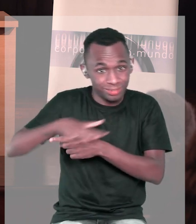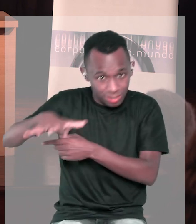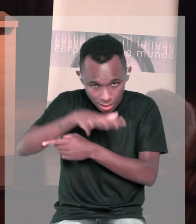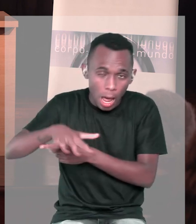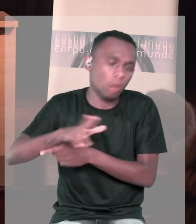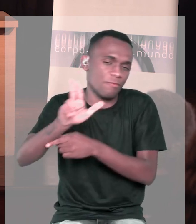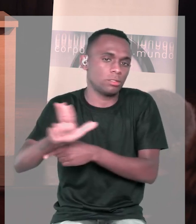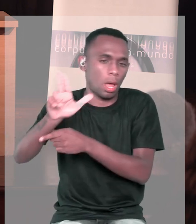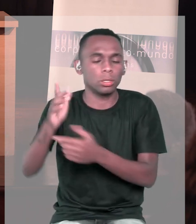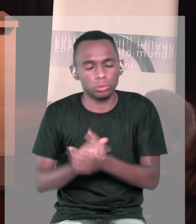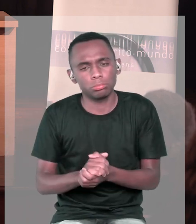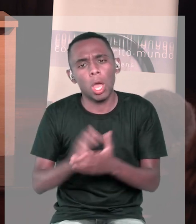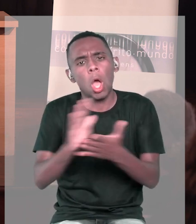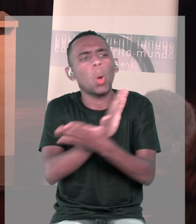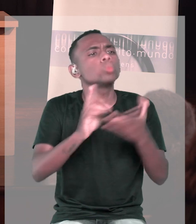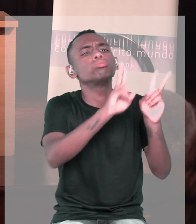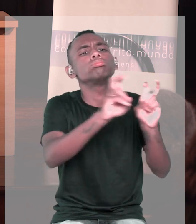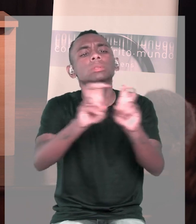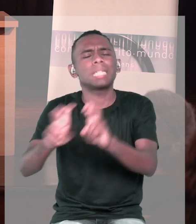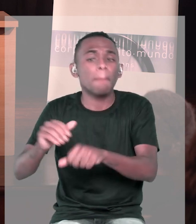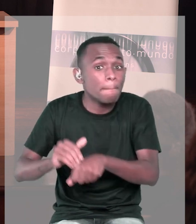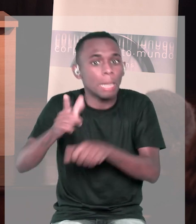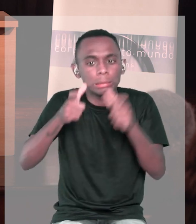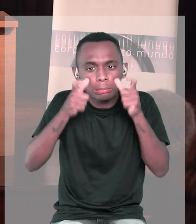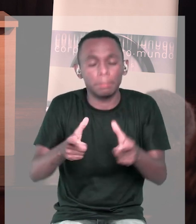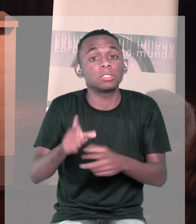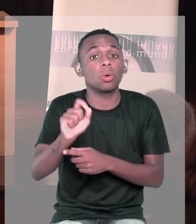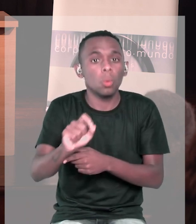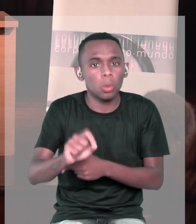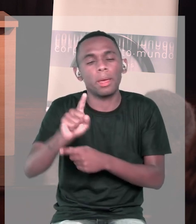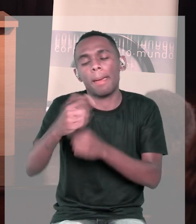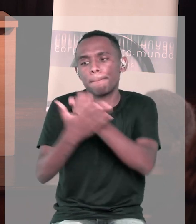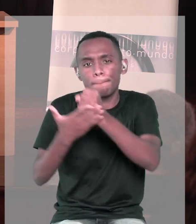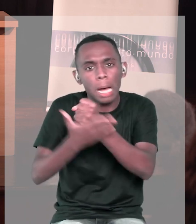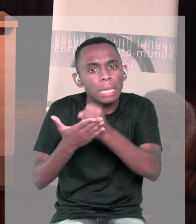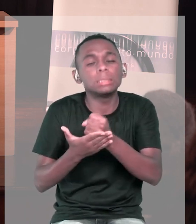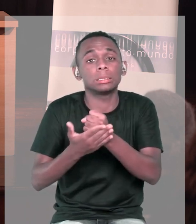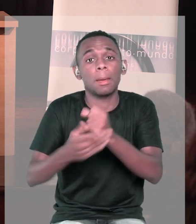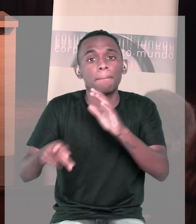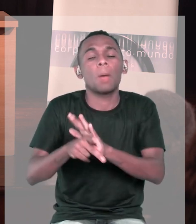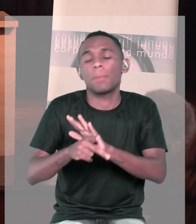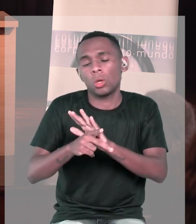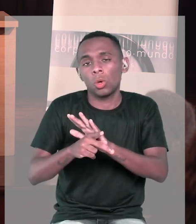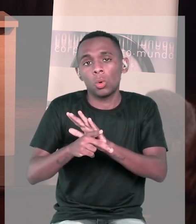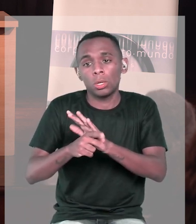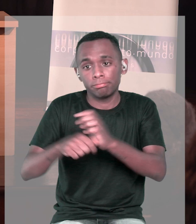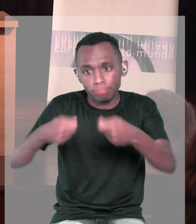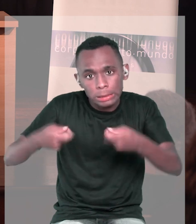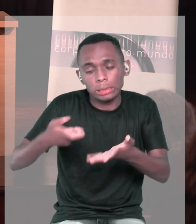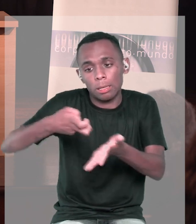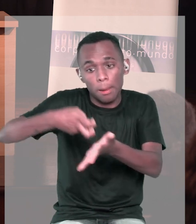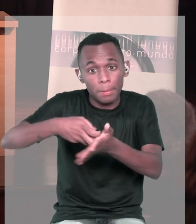mesma universidade. Alguns dos temas de pesquisa que mais interessam a ele são os fundamentos do direito de punir e as